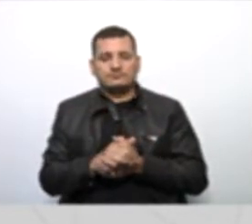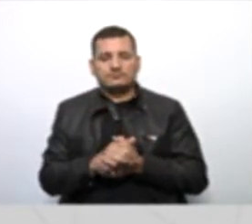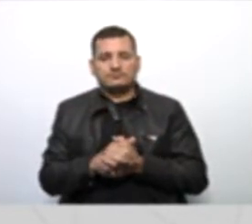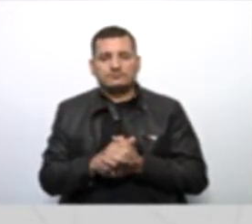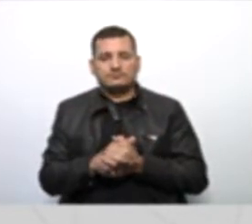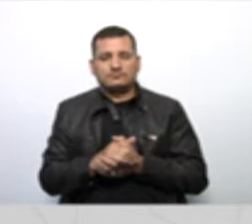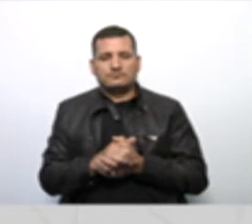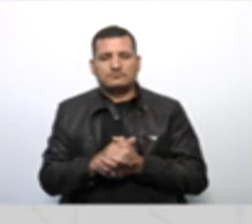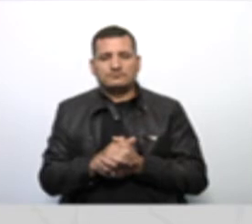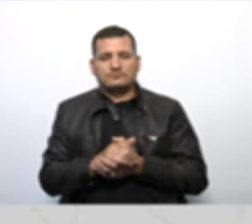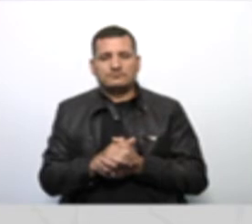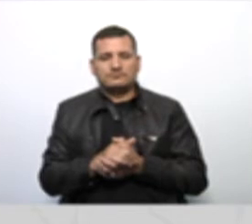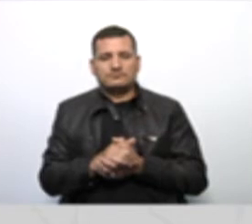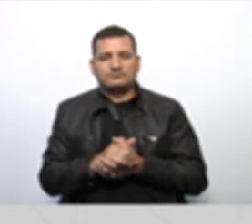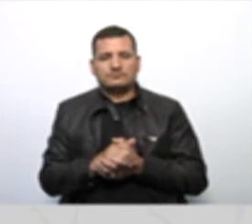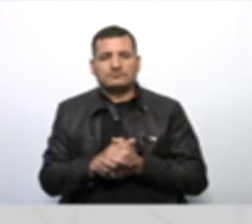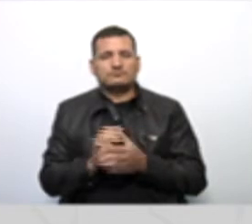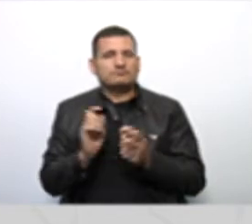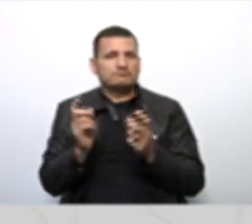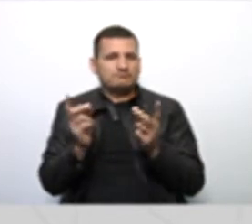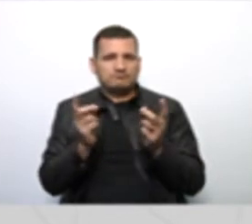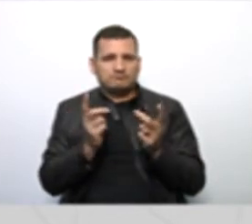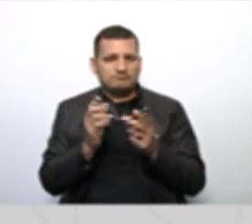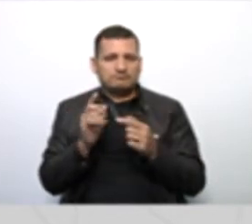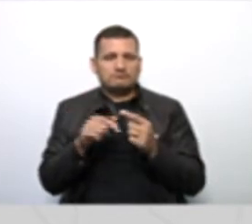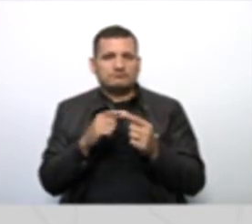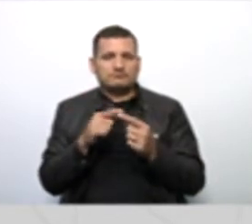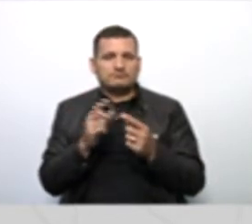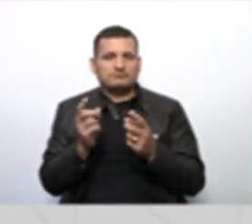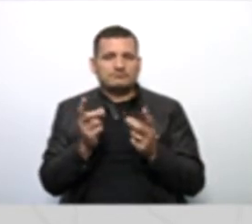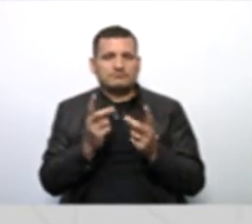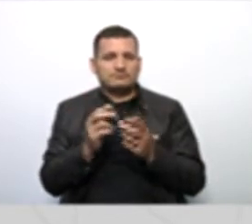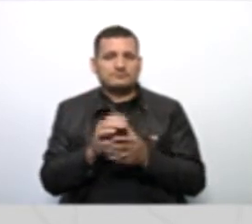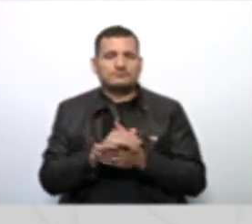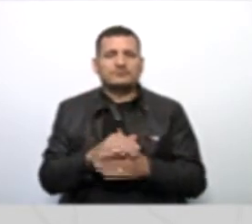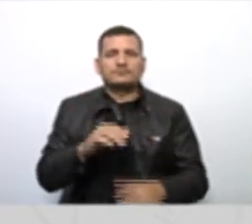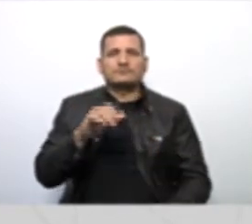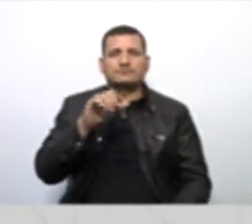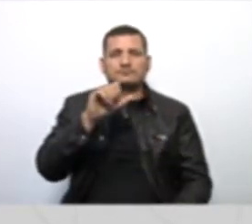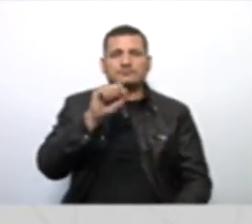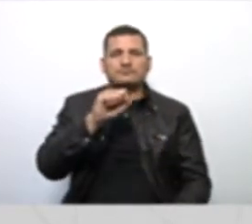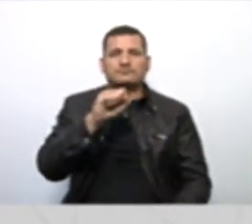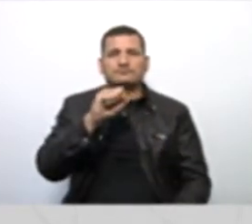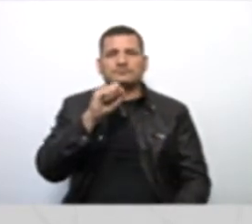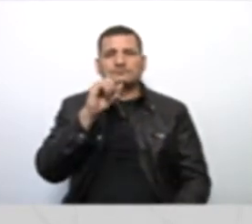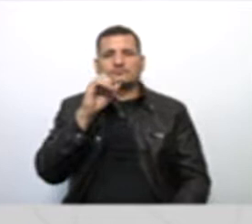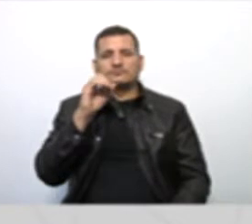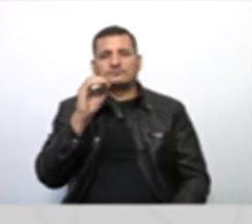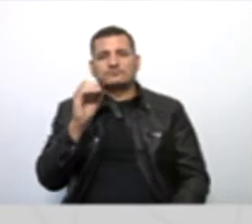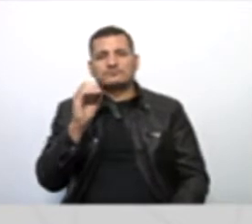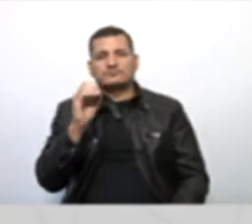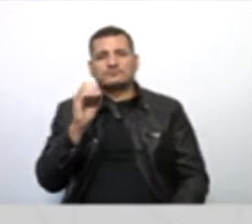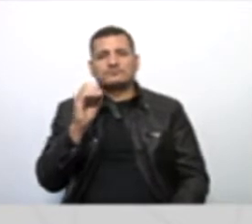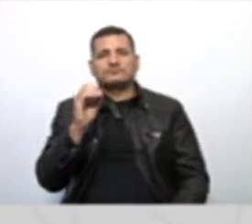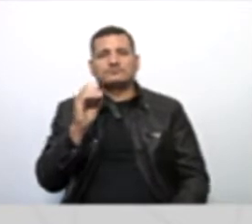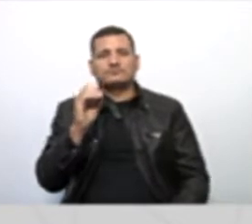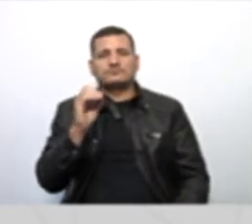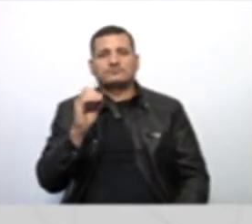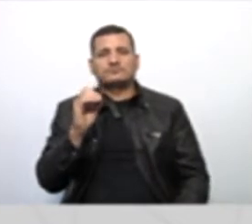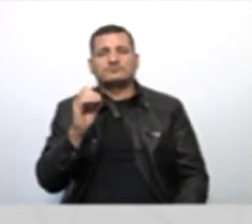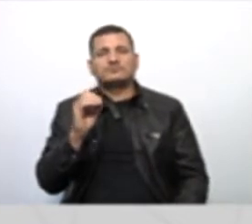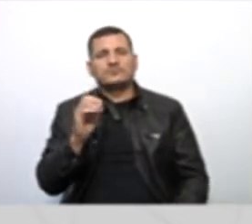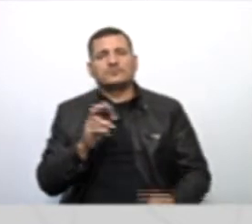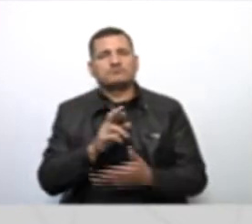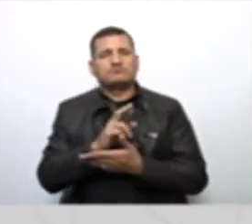Tudo jogo de marketing, né? Venda. E os sistemas operativos, quais são? Tem vários sistemas